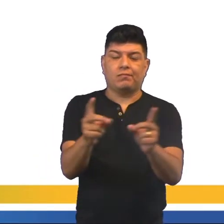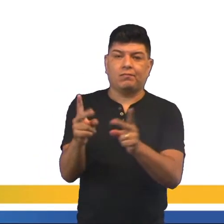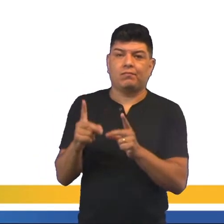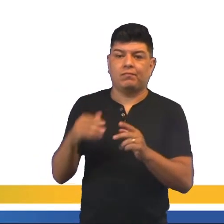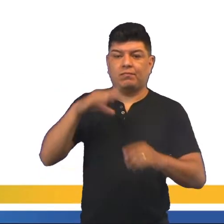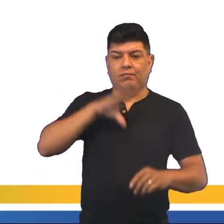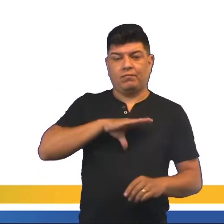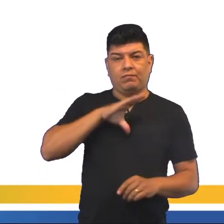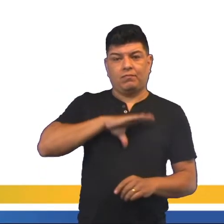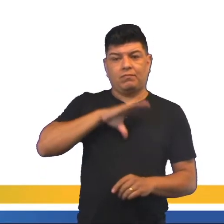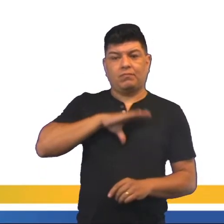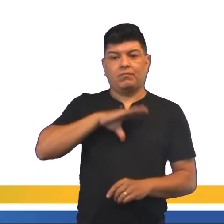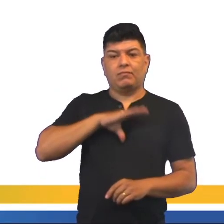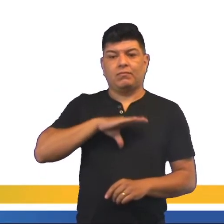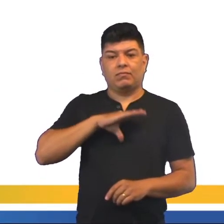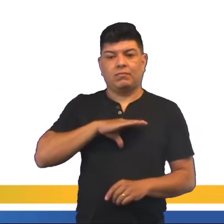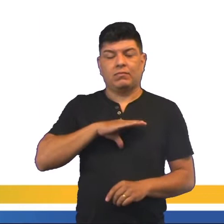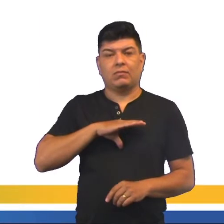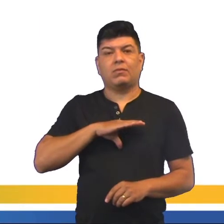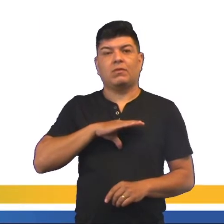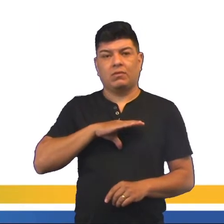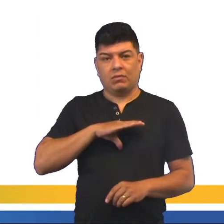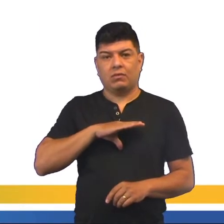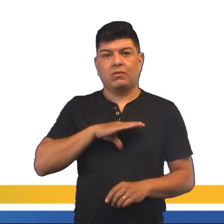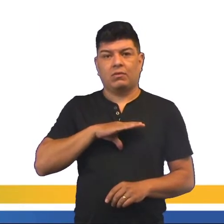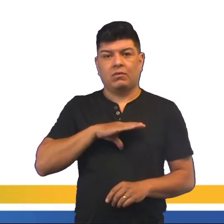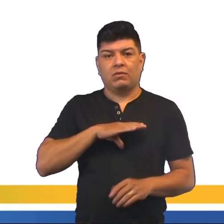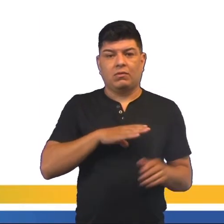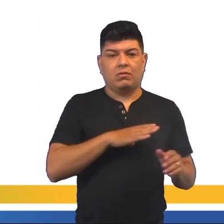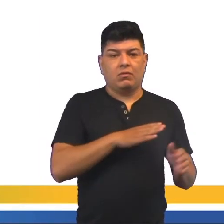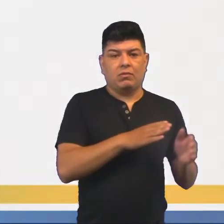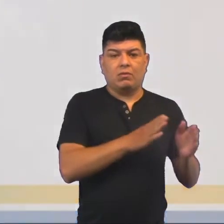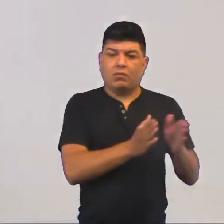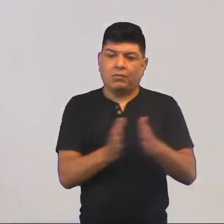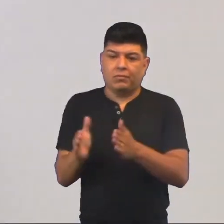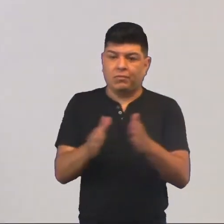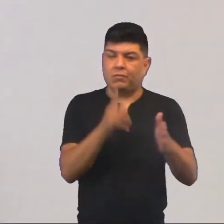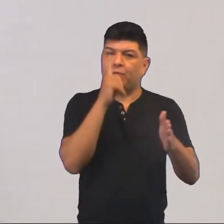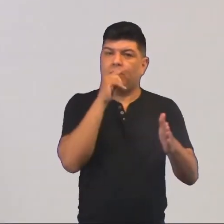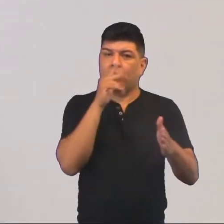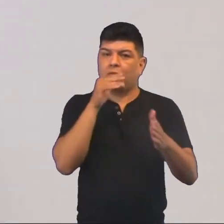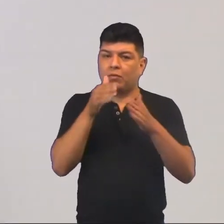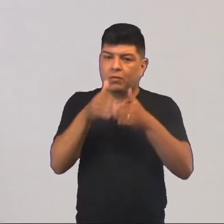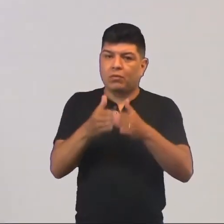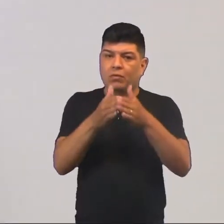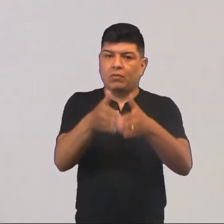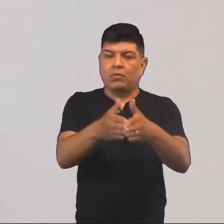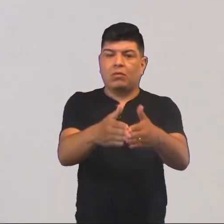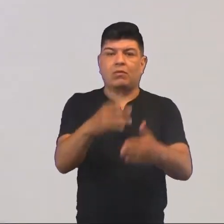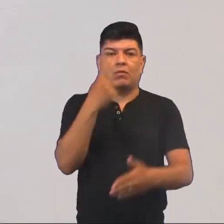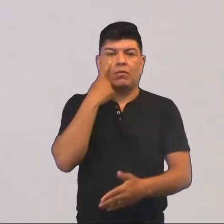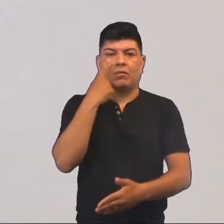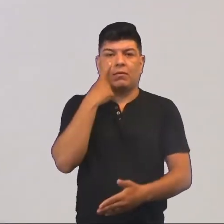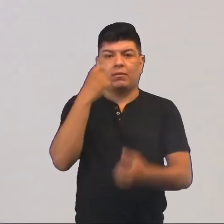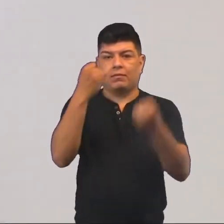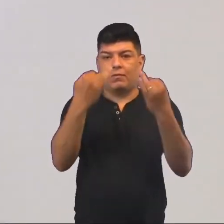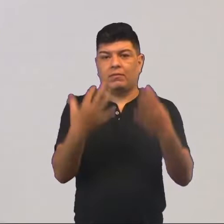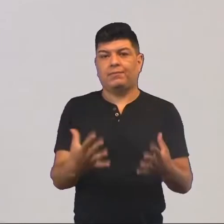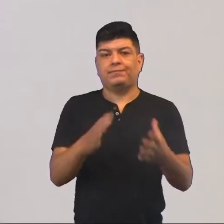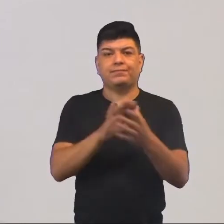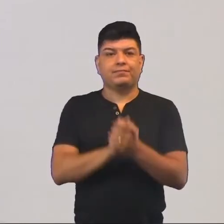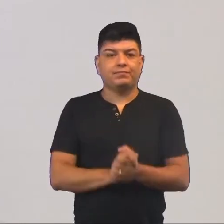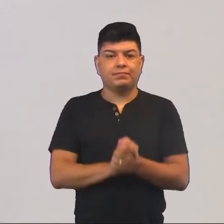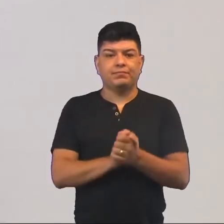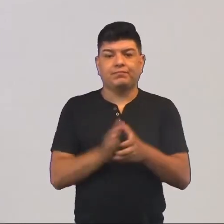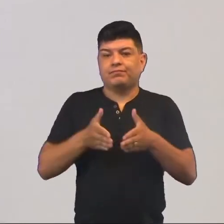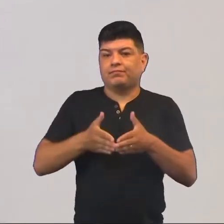atuam em cidades no curso desses rios navegáveis. E aí, quando a gente fala do caso